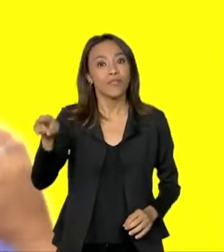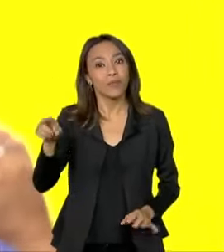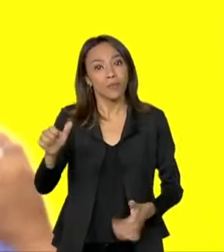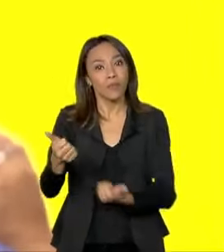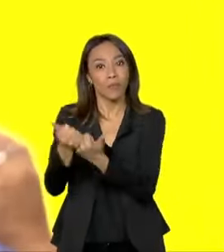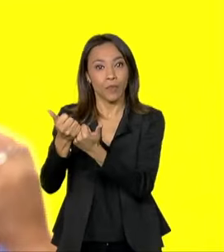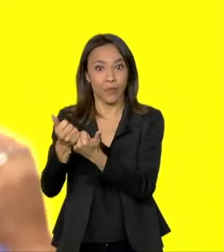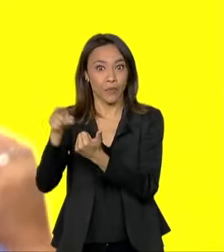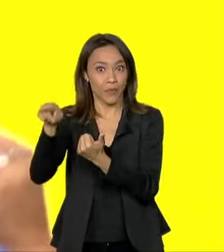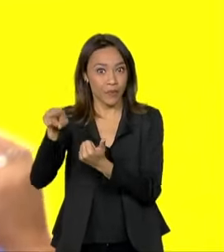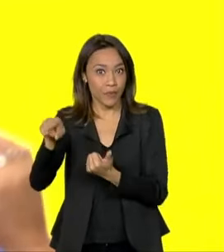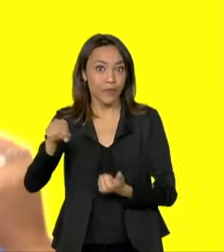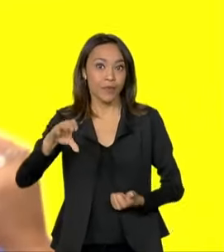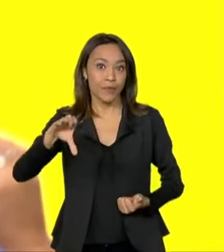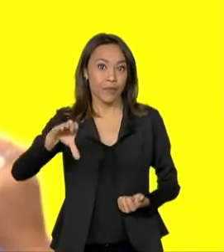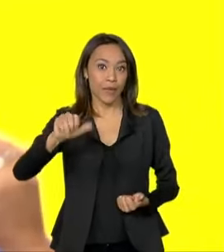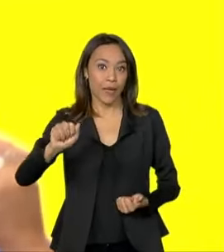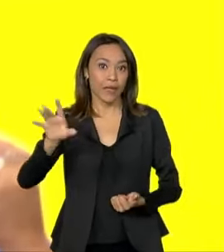bodega.